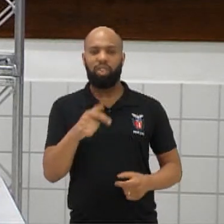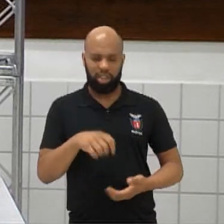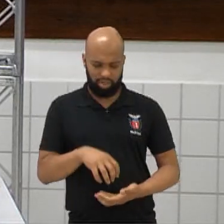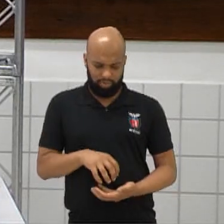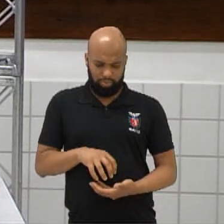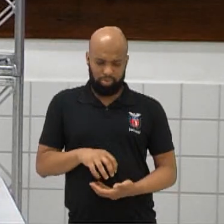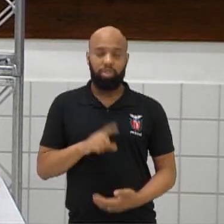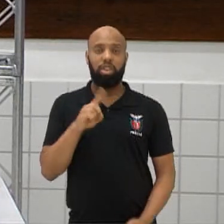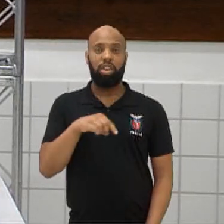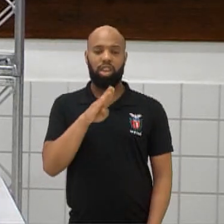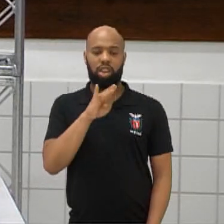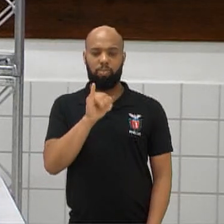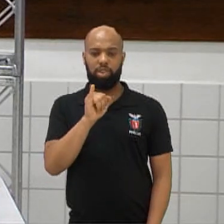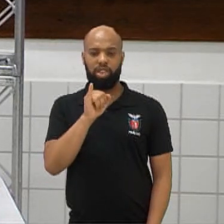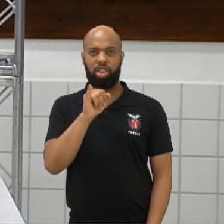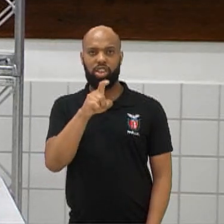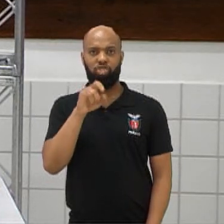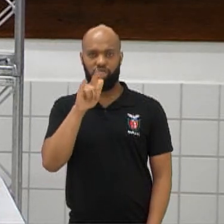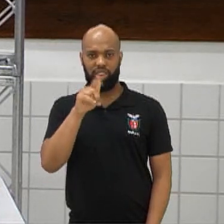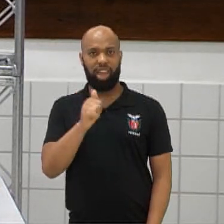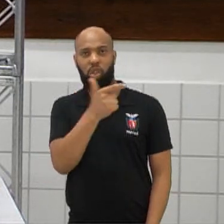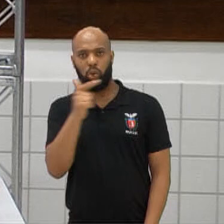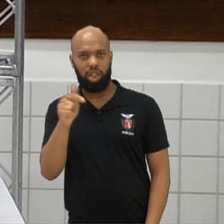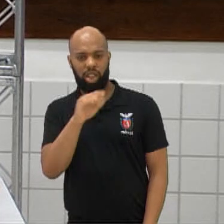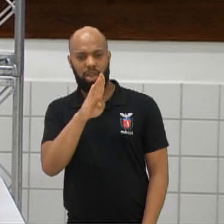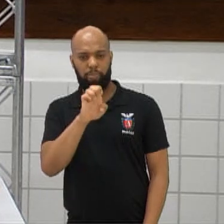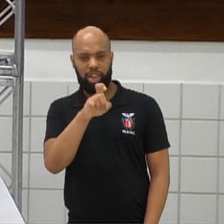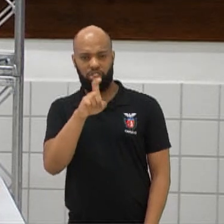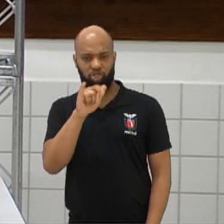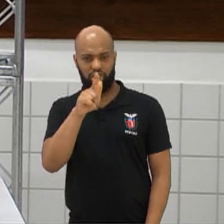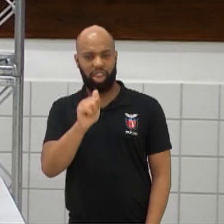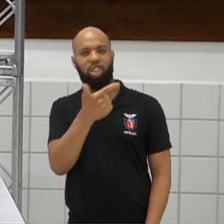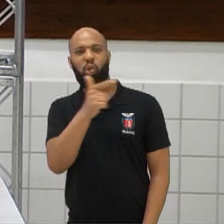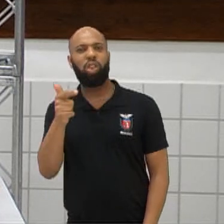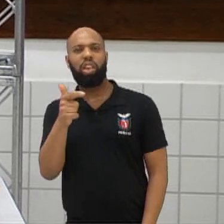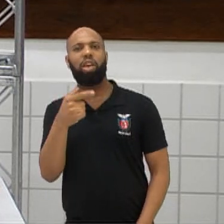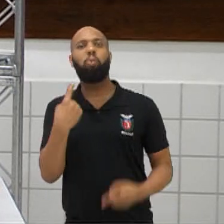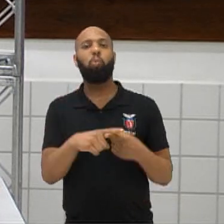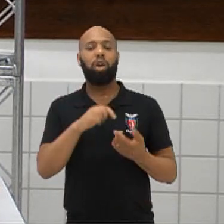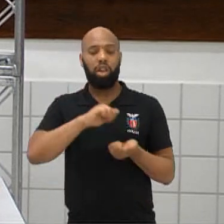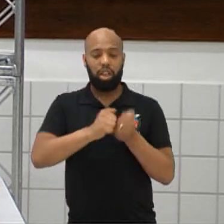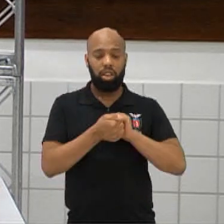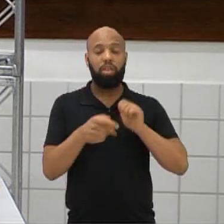bexiga? É uma adaptação que nós temos ao voo. Justamente por quê? Porque